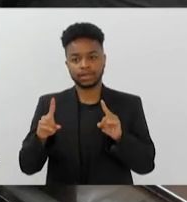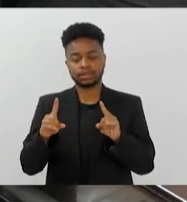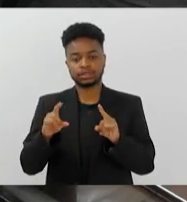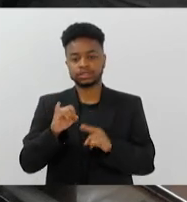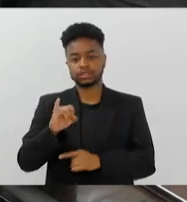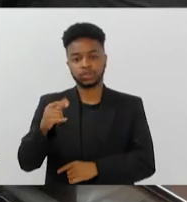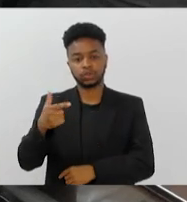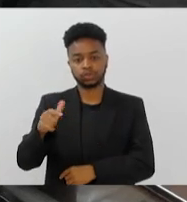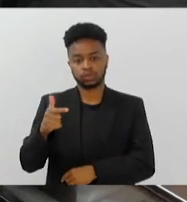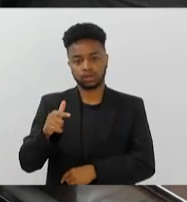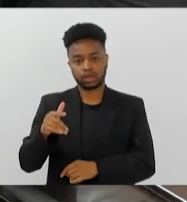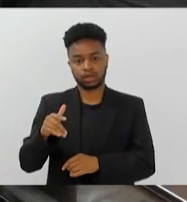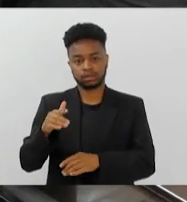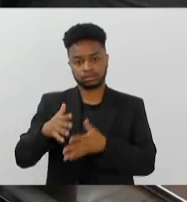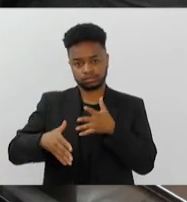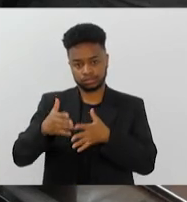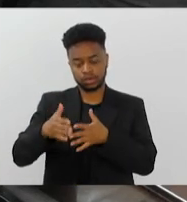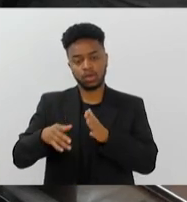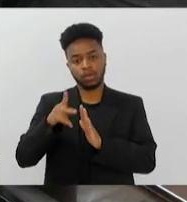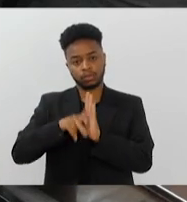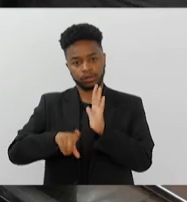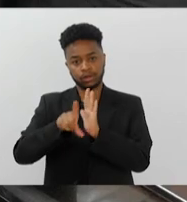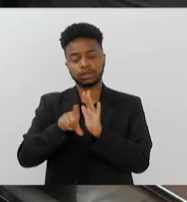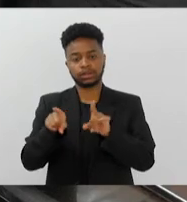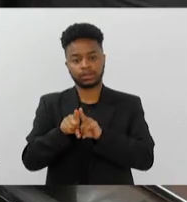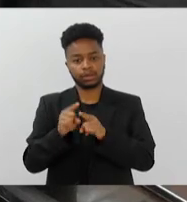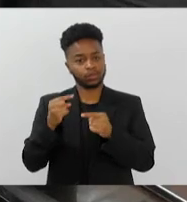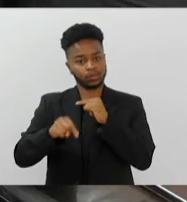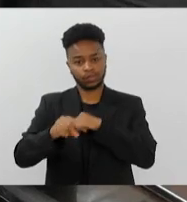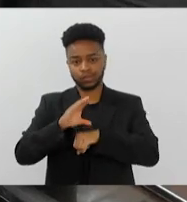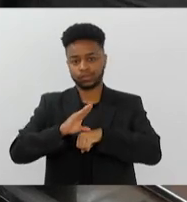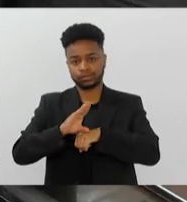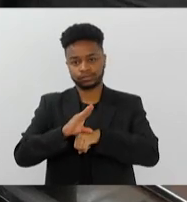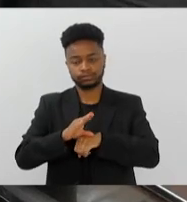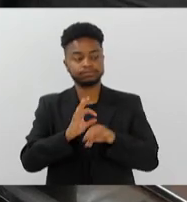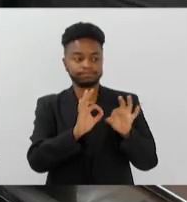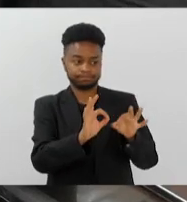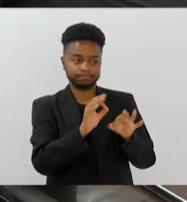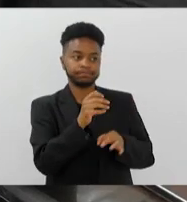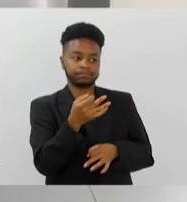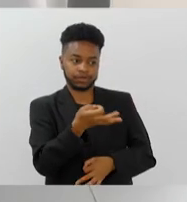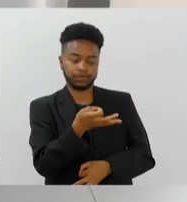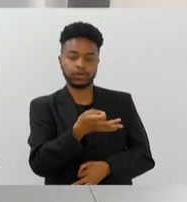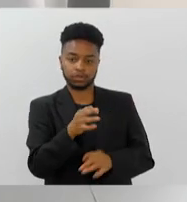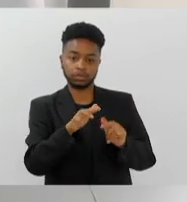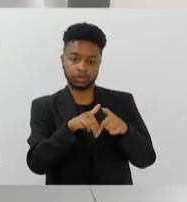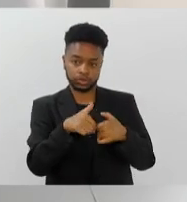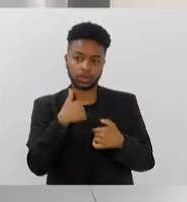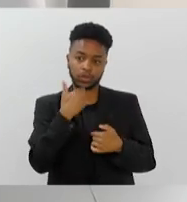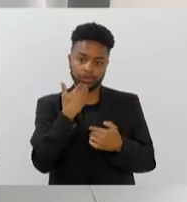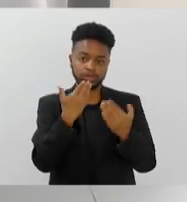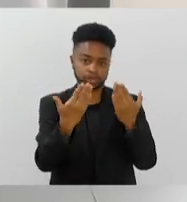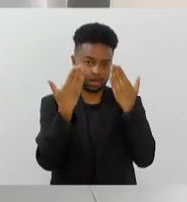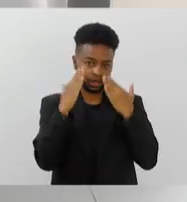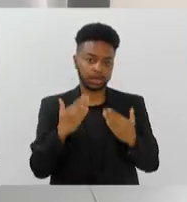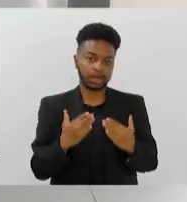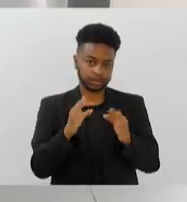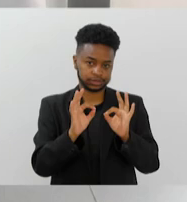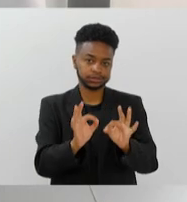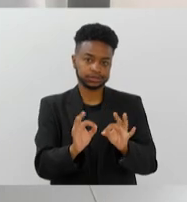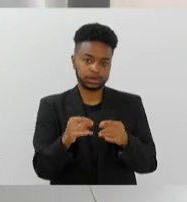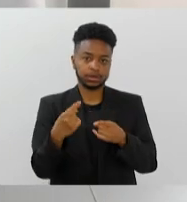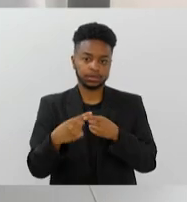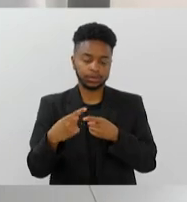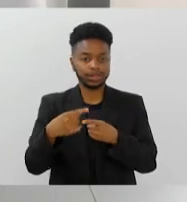houvesse a prejudicabilidade, o projeto também seria inconstitucional. Perfeitamente. Por isso que eu ia pedir vista para